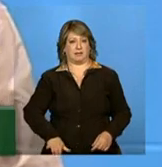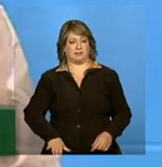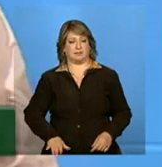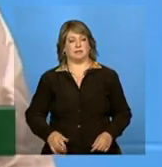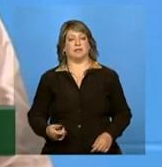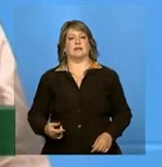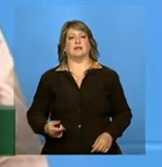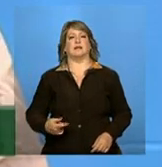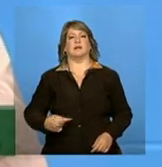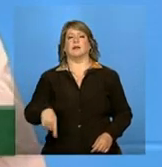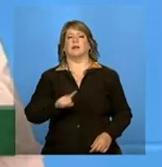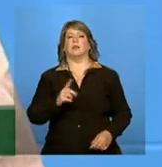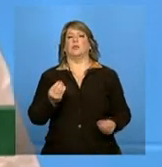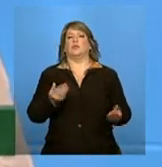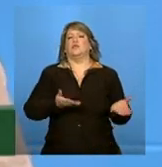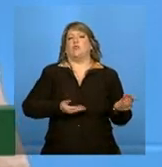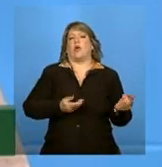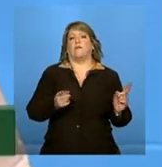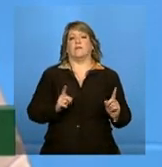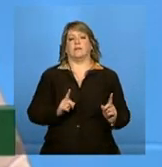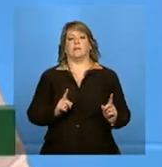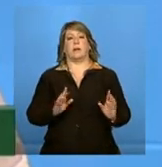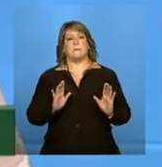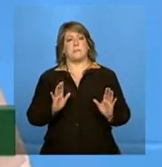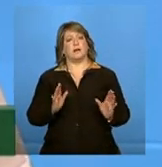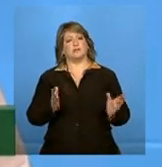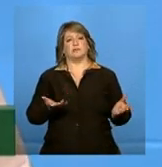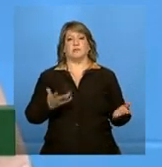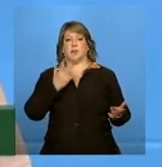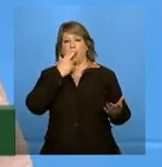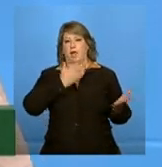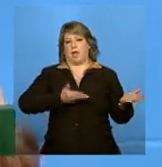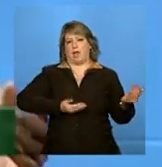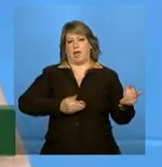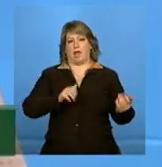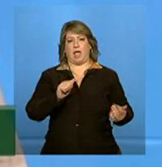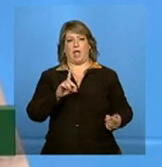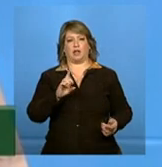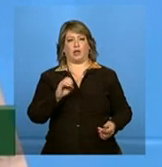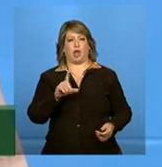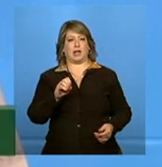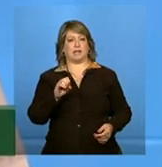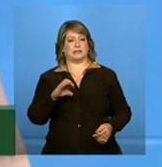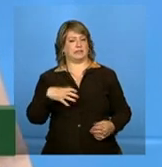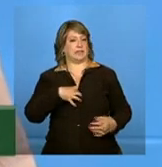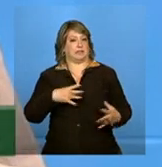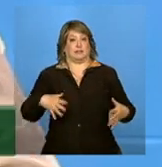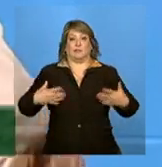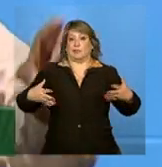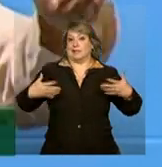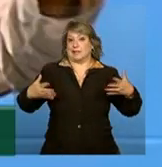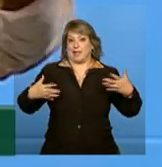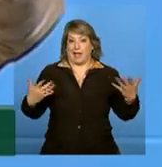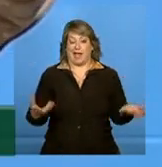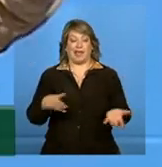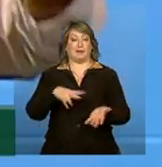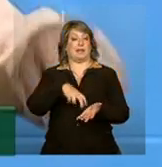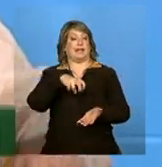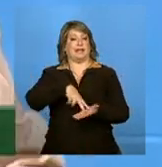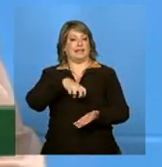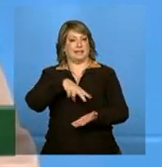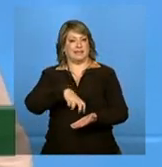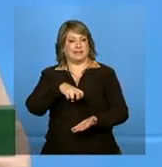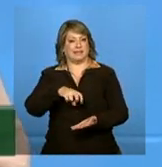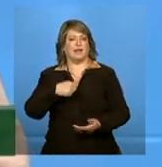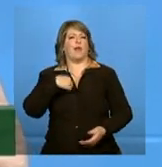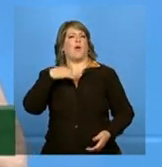tão jovenzinhas, mas eram jovens, adolescentes, cheios de entusiasmo, de alegria.